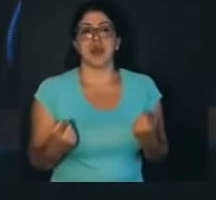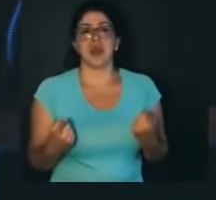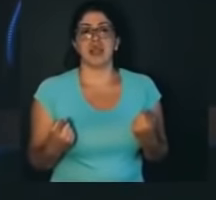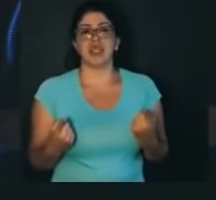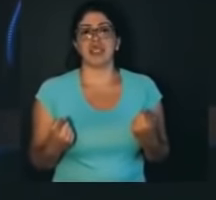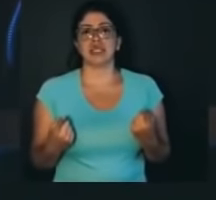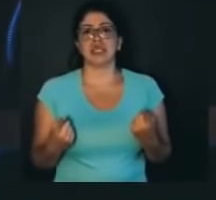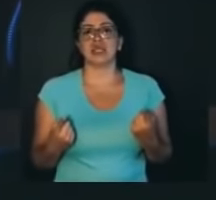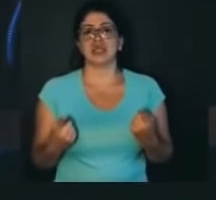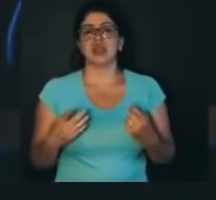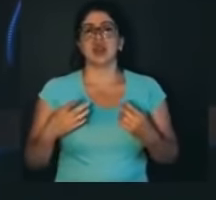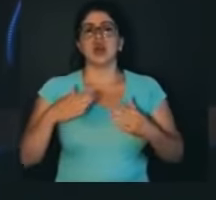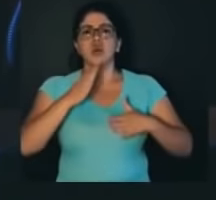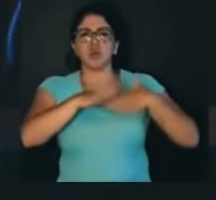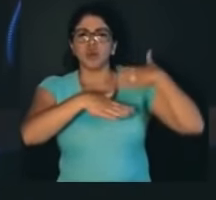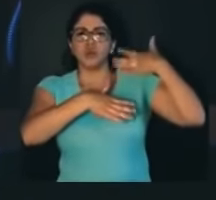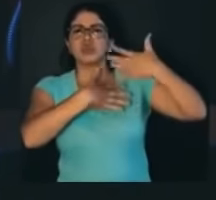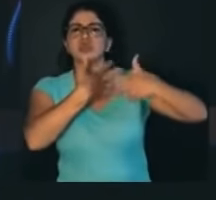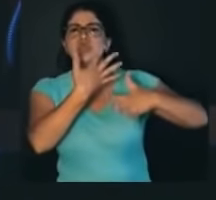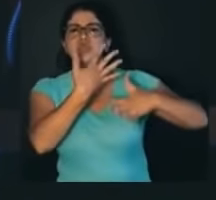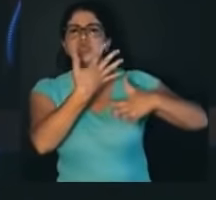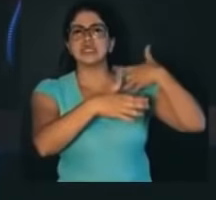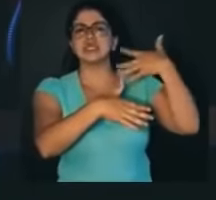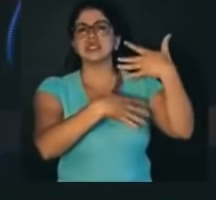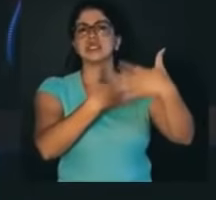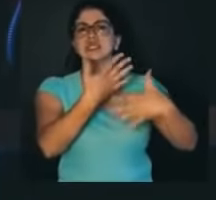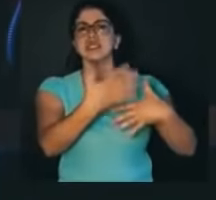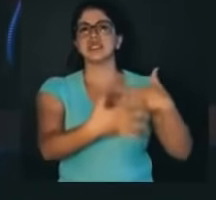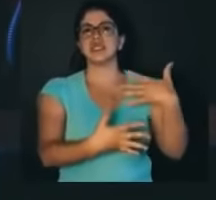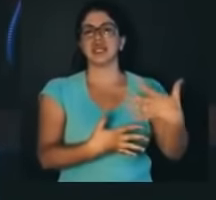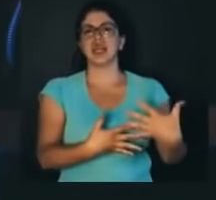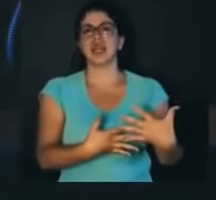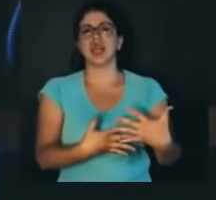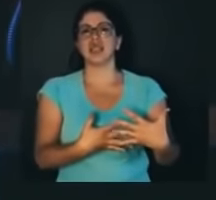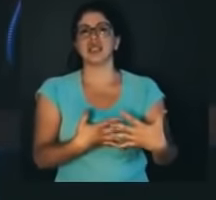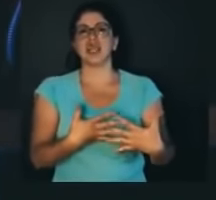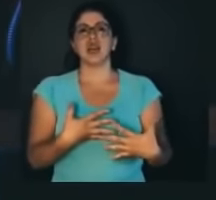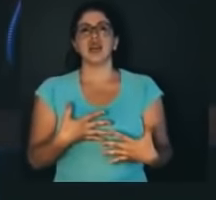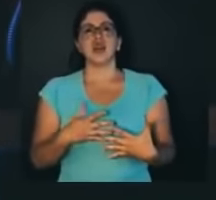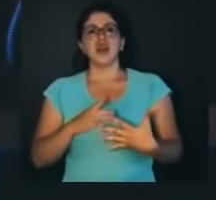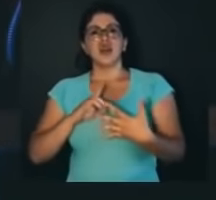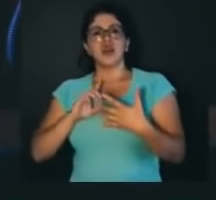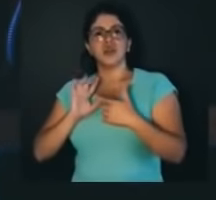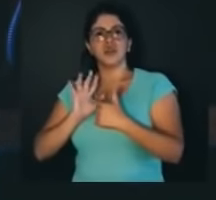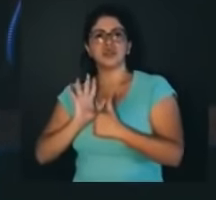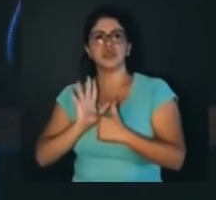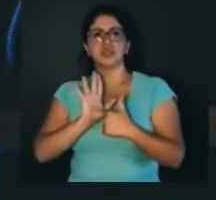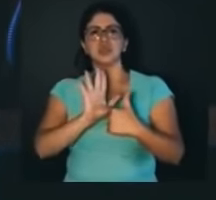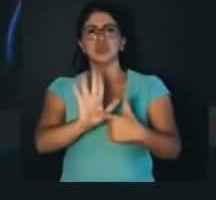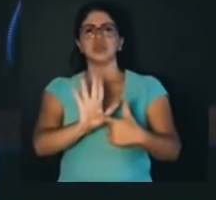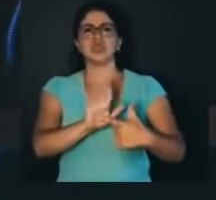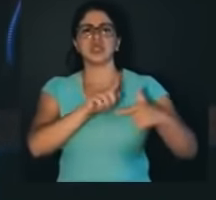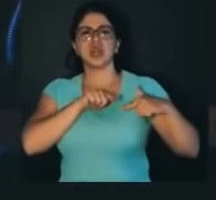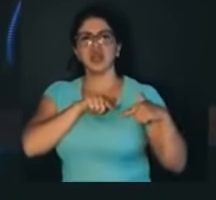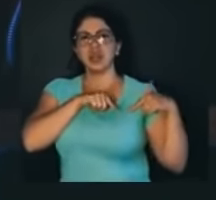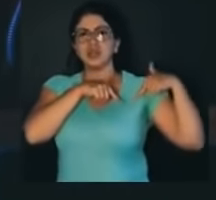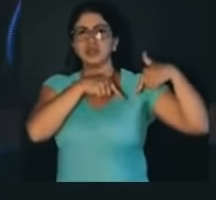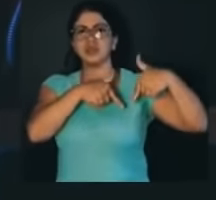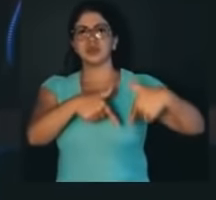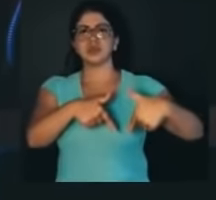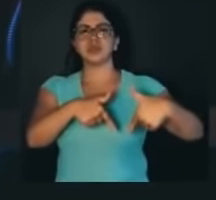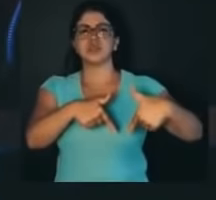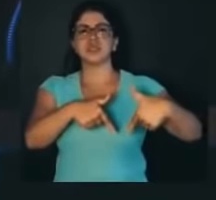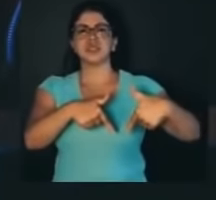a se manifestar como uma pessoa que tem sido abusada constantemente. E como é que nós abusamos